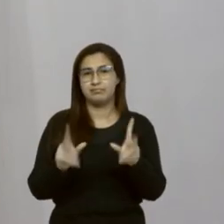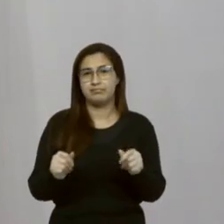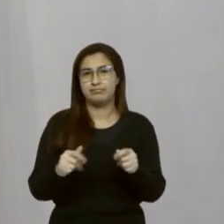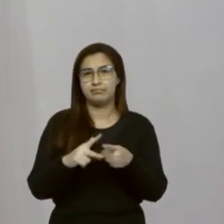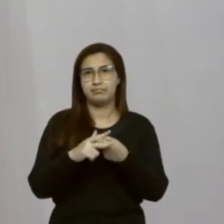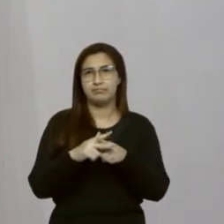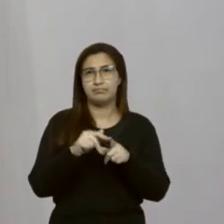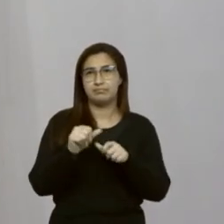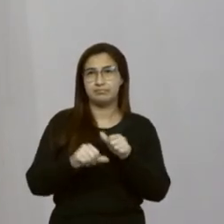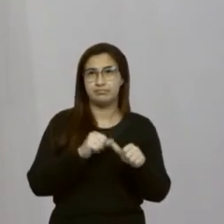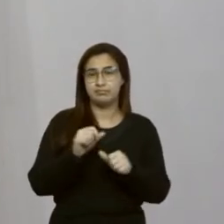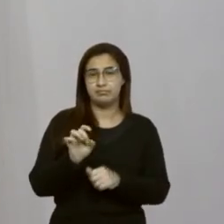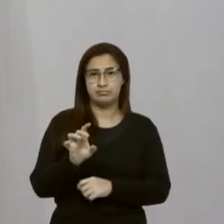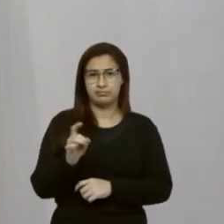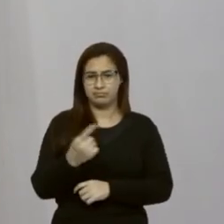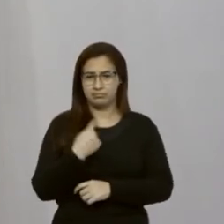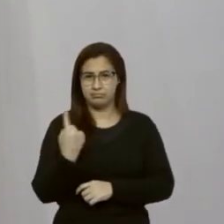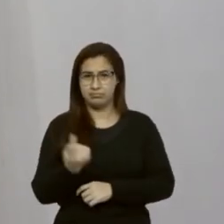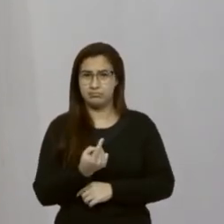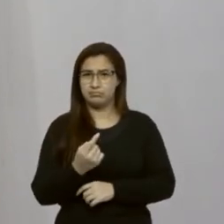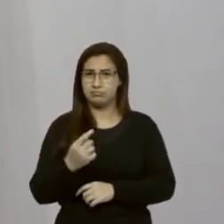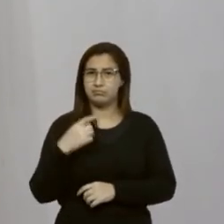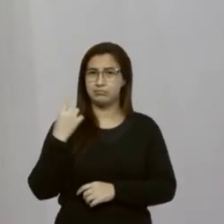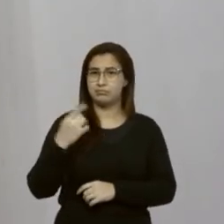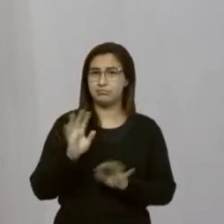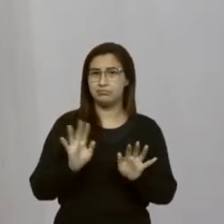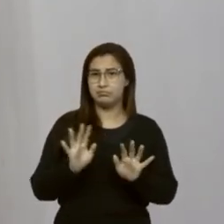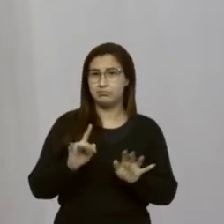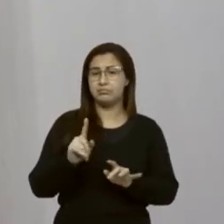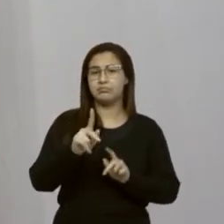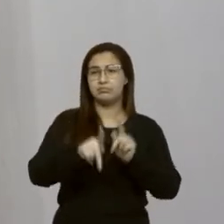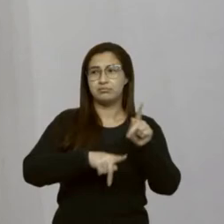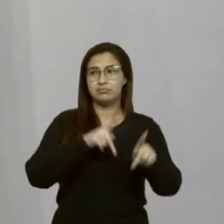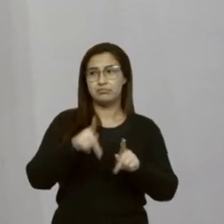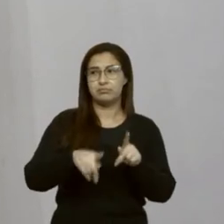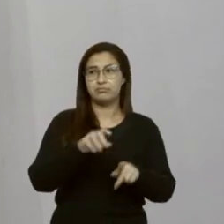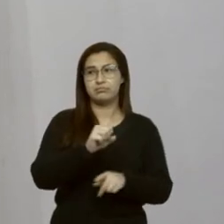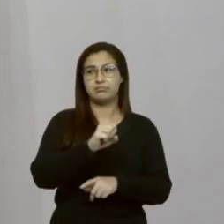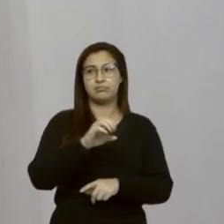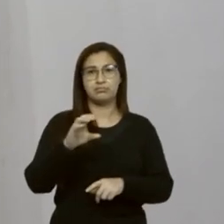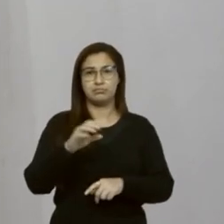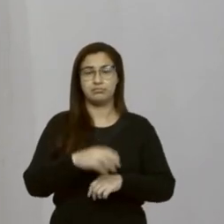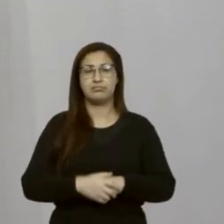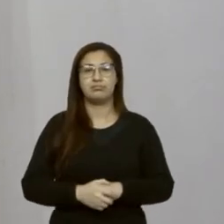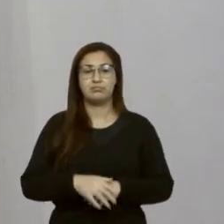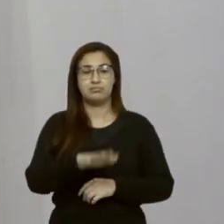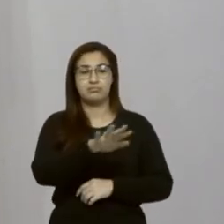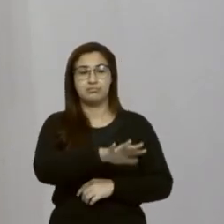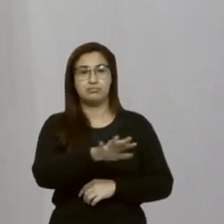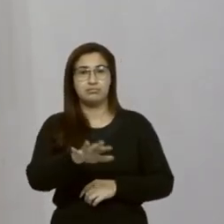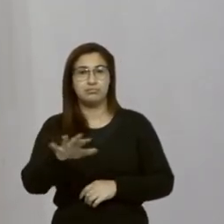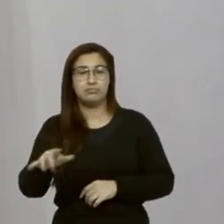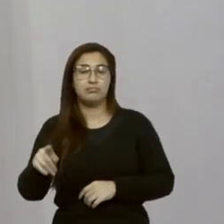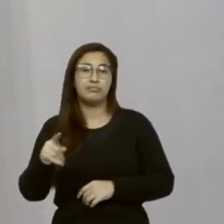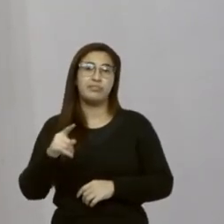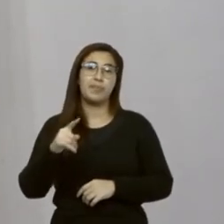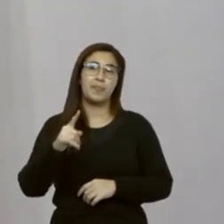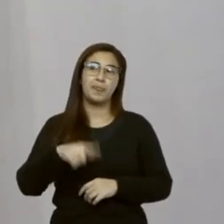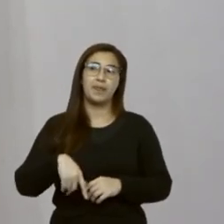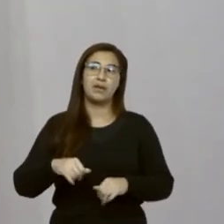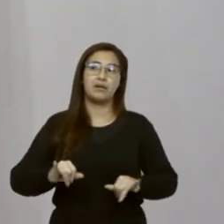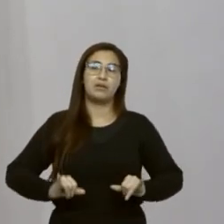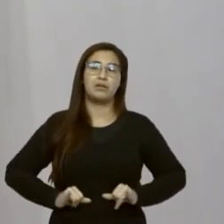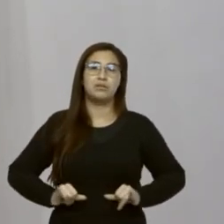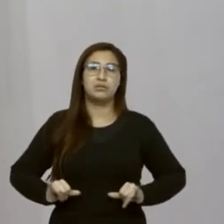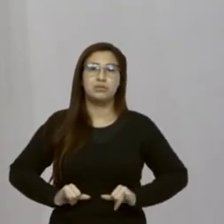não é nossa, dos deputados, a reforma é do povo de Santa Catarina, uma região que é tão castigada